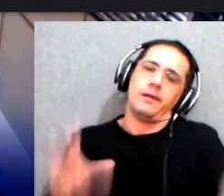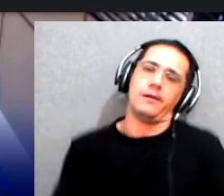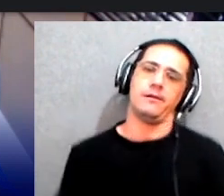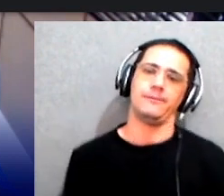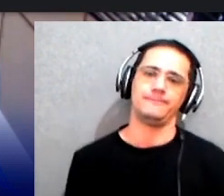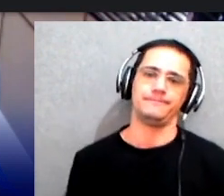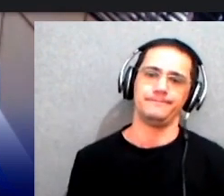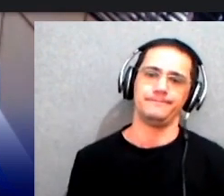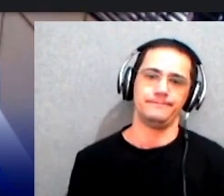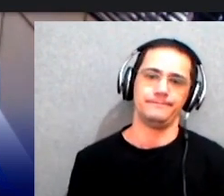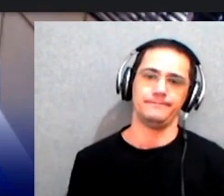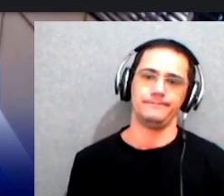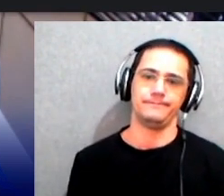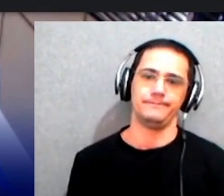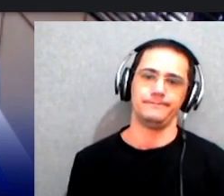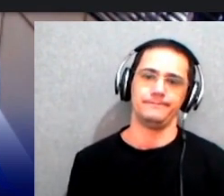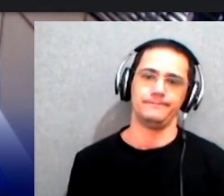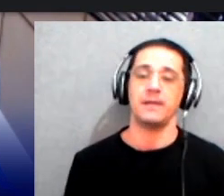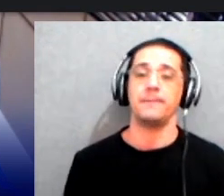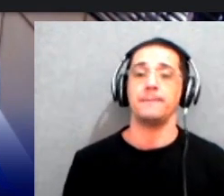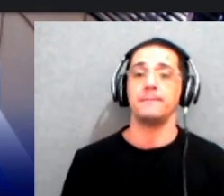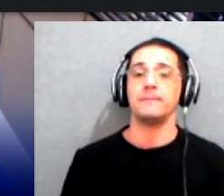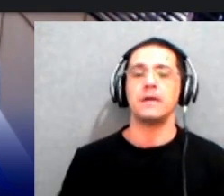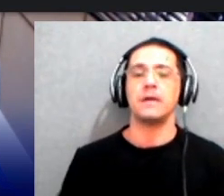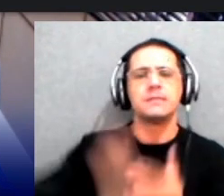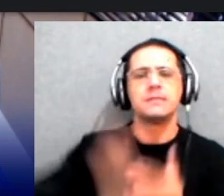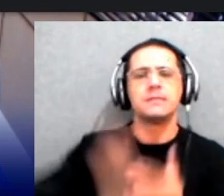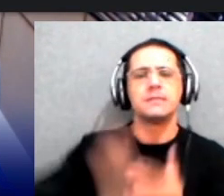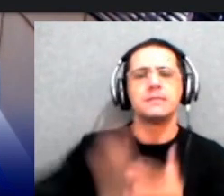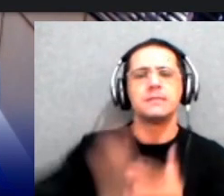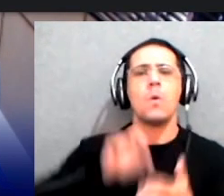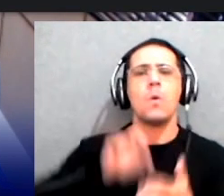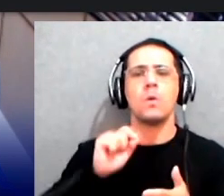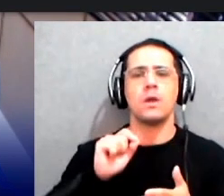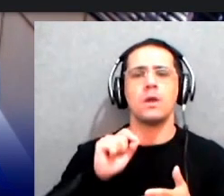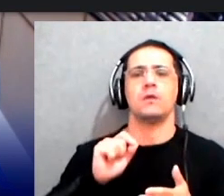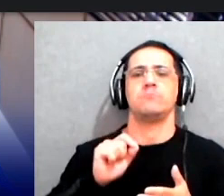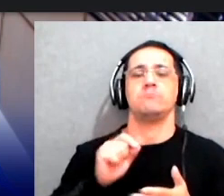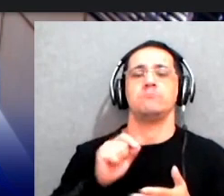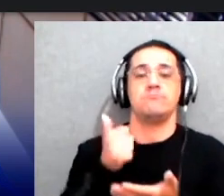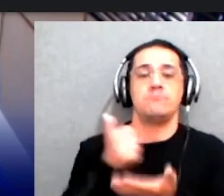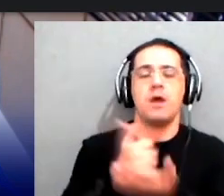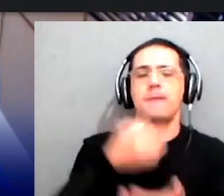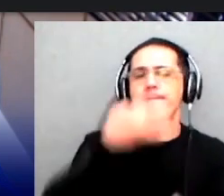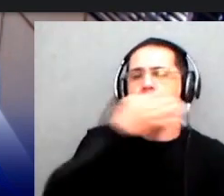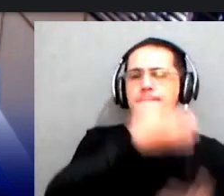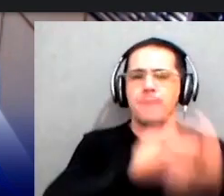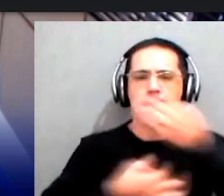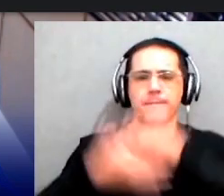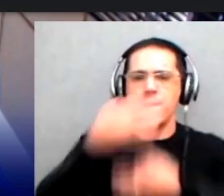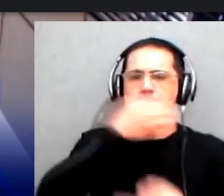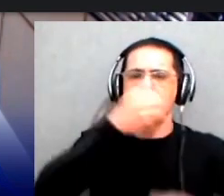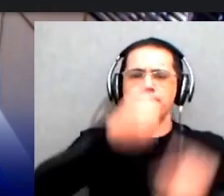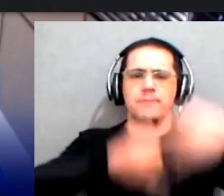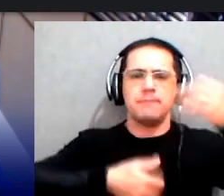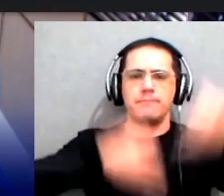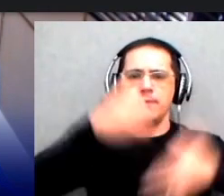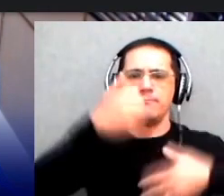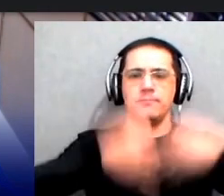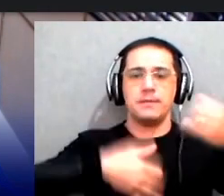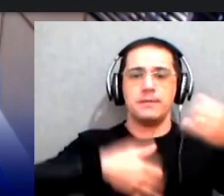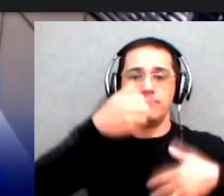por sustentação oral em videoconferência em atividade síncrona e não assíncrona. Eu estou